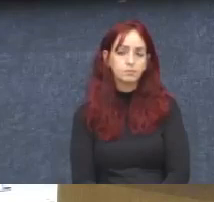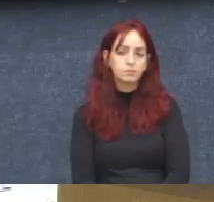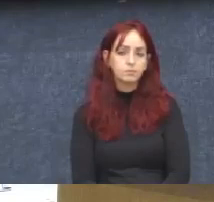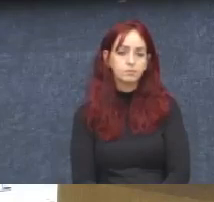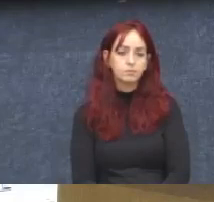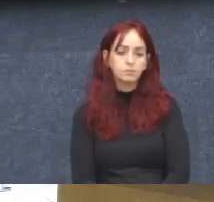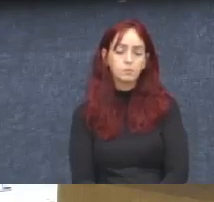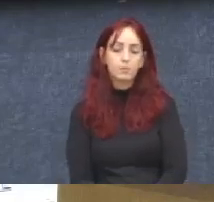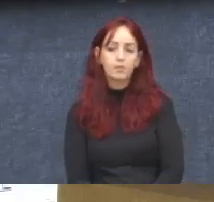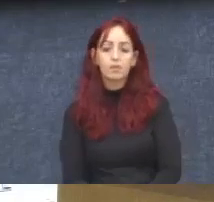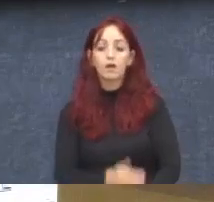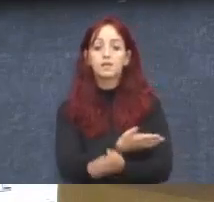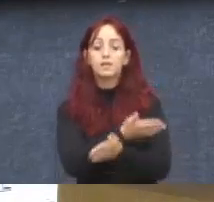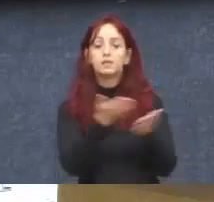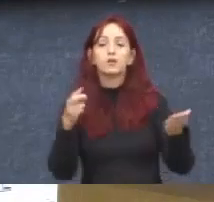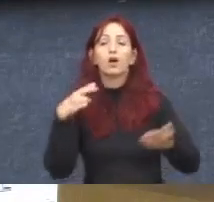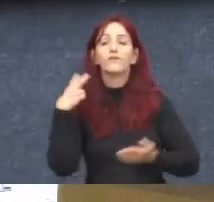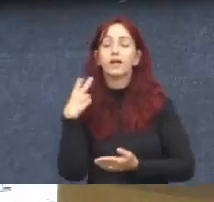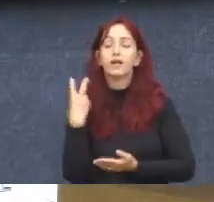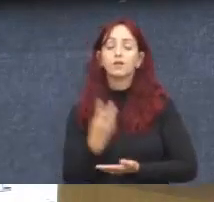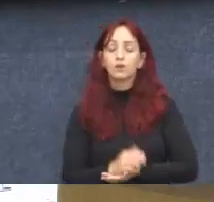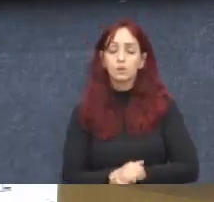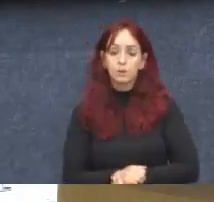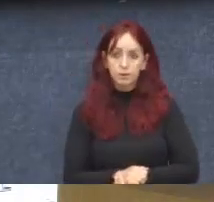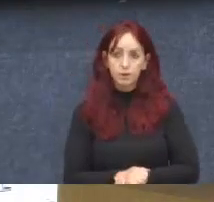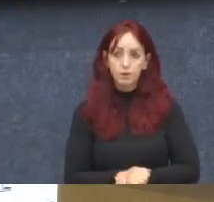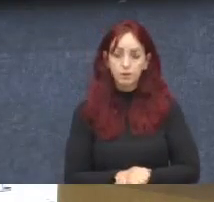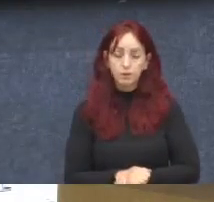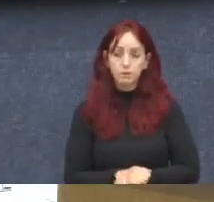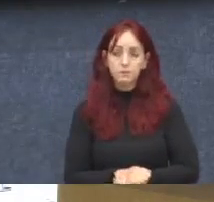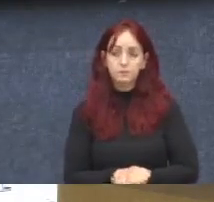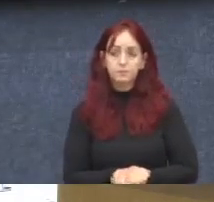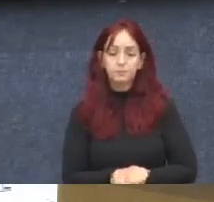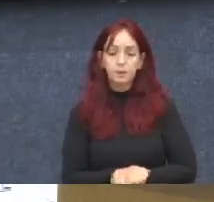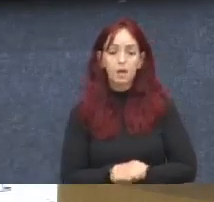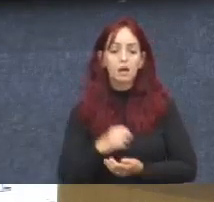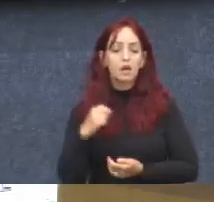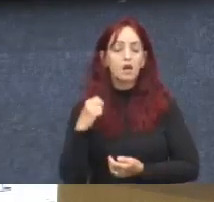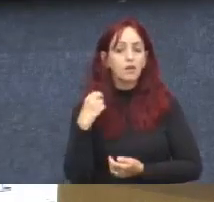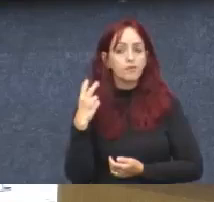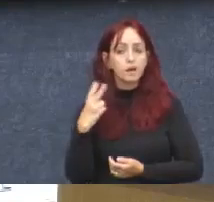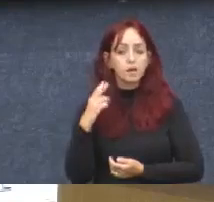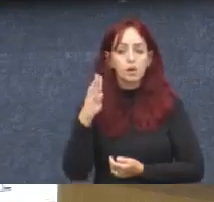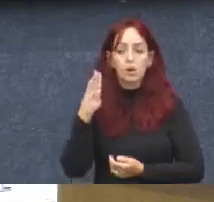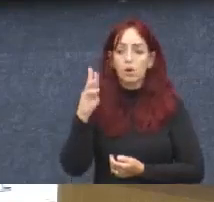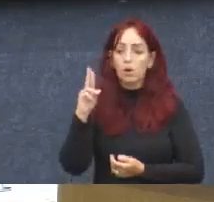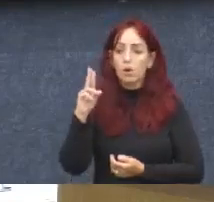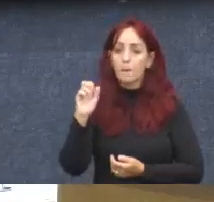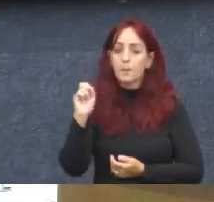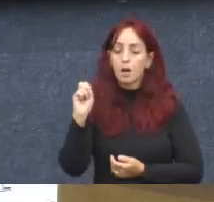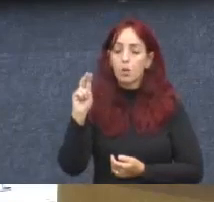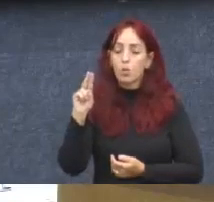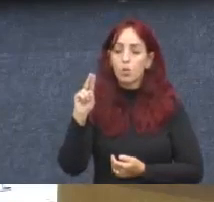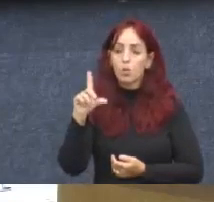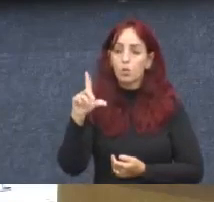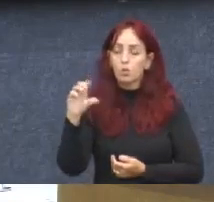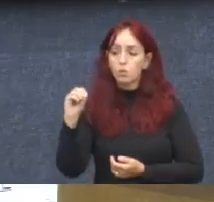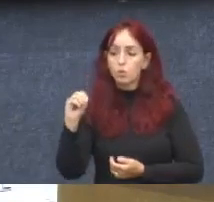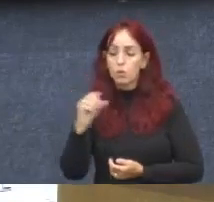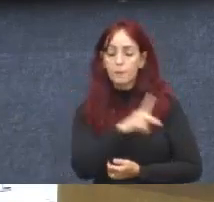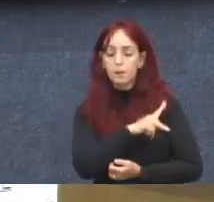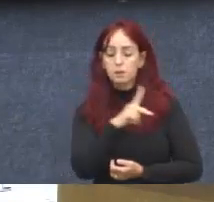Senhoras vereadoras, senhores vereadores, senhor presidente, senhor vereador Braulio, secretariando essa reunião, vereador presidente